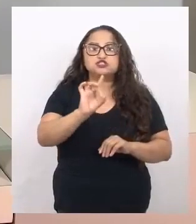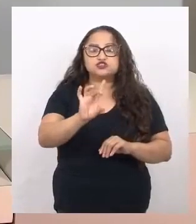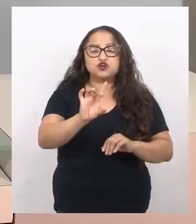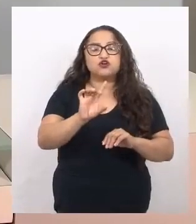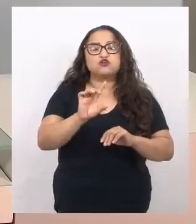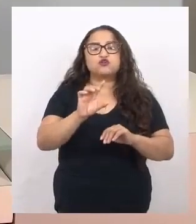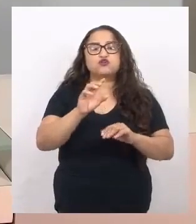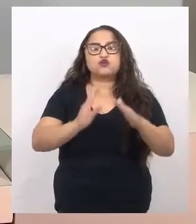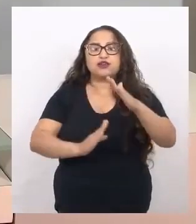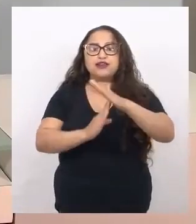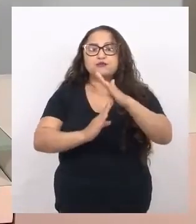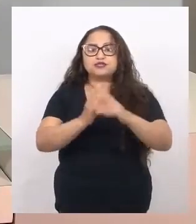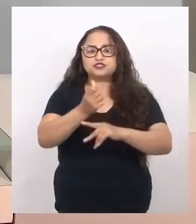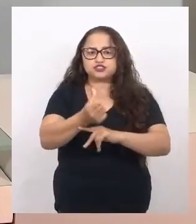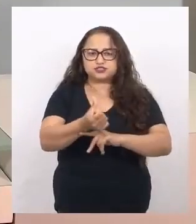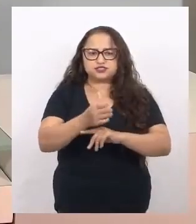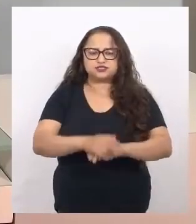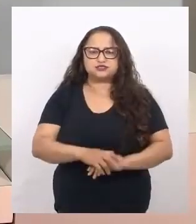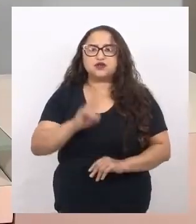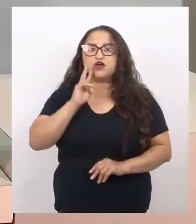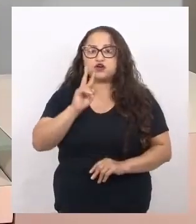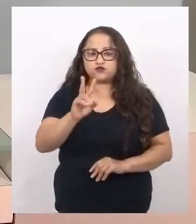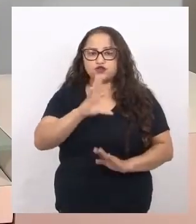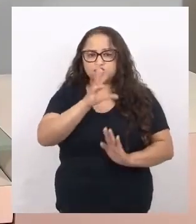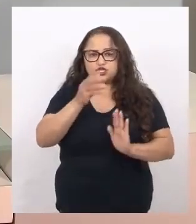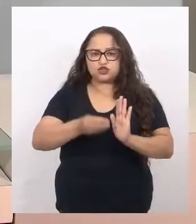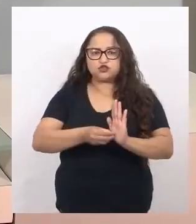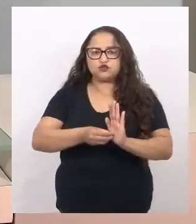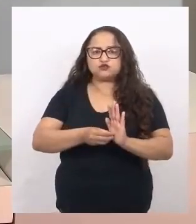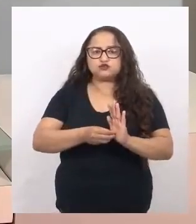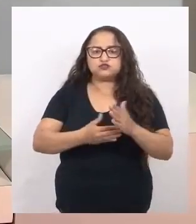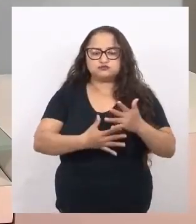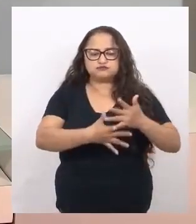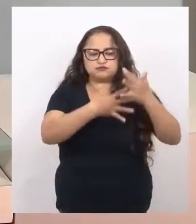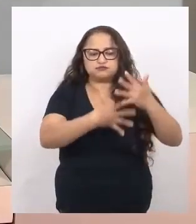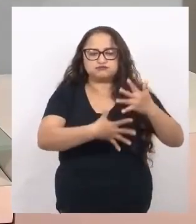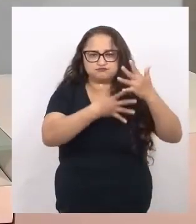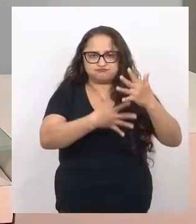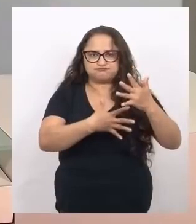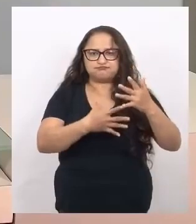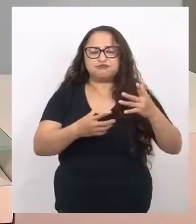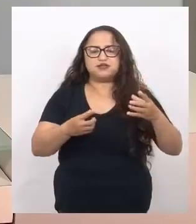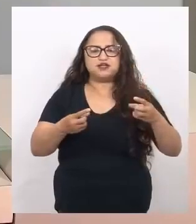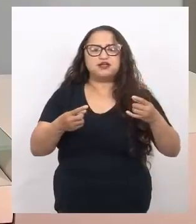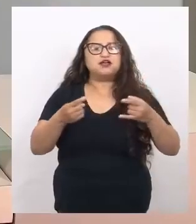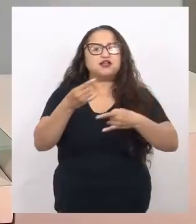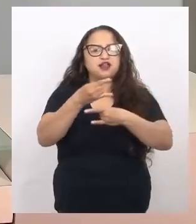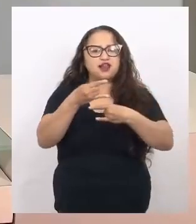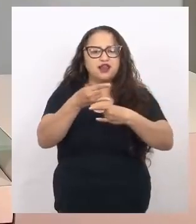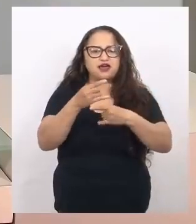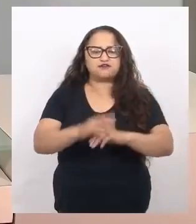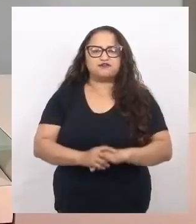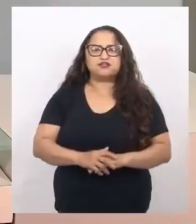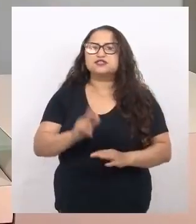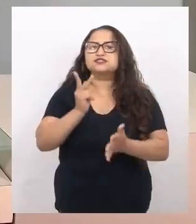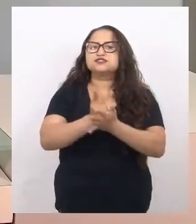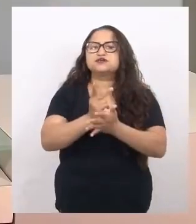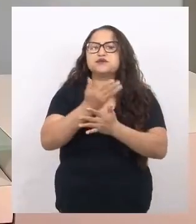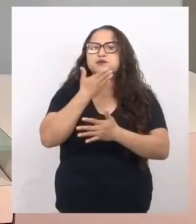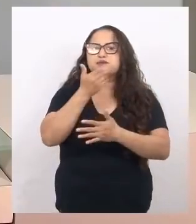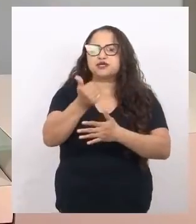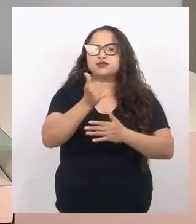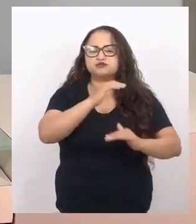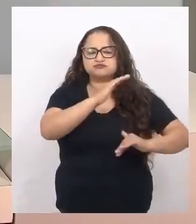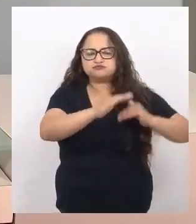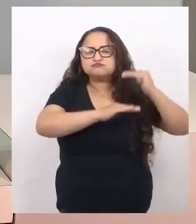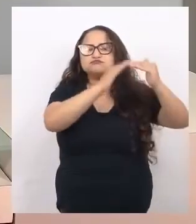atribuição. Eu vi que bastante gente entrou desde que a gente abriu a live. A gente vai falar aqui principalmente do processo de atribuição